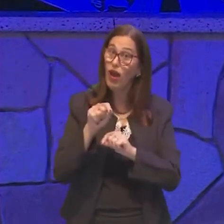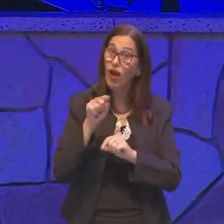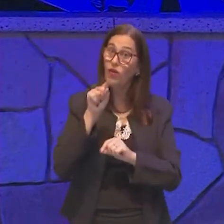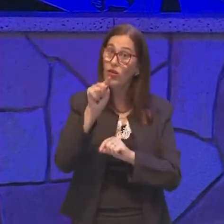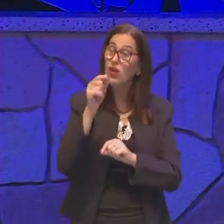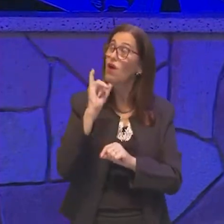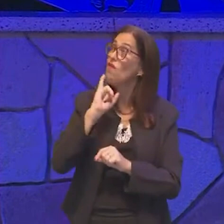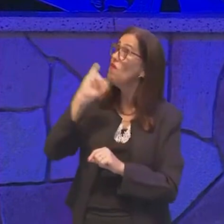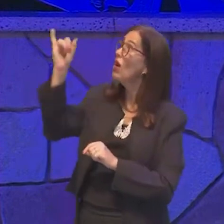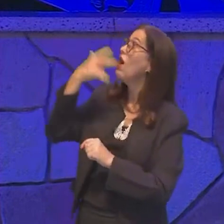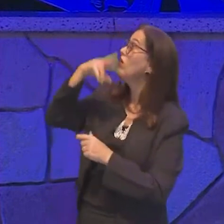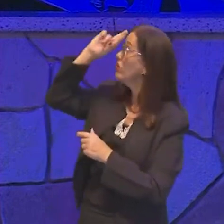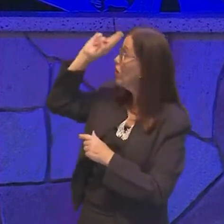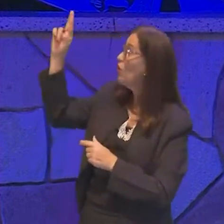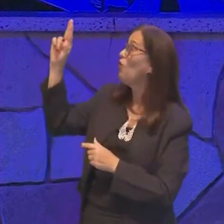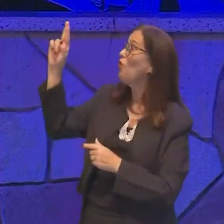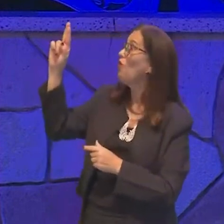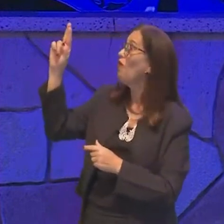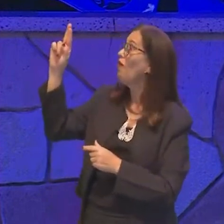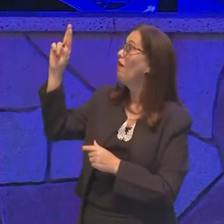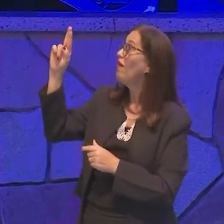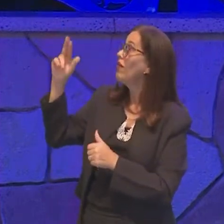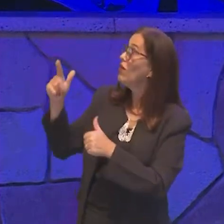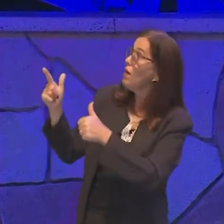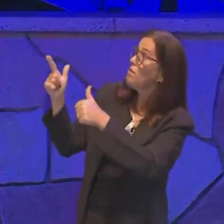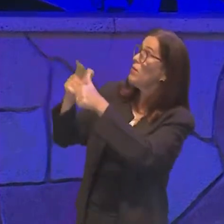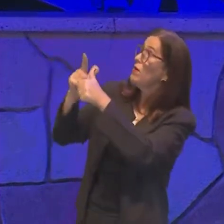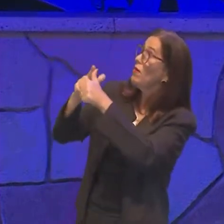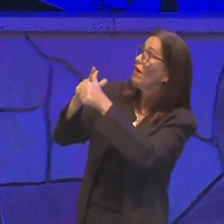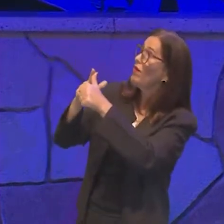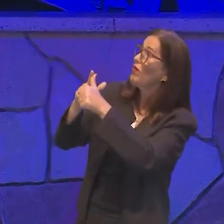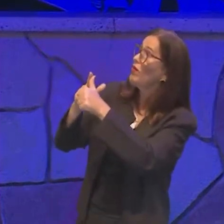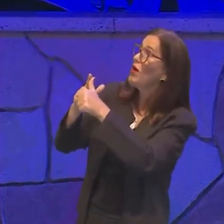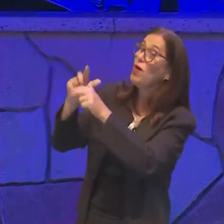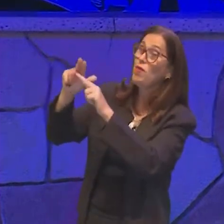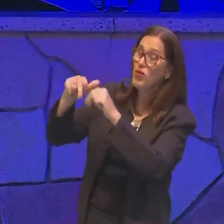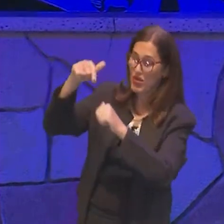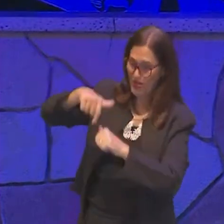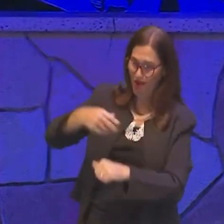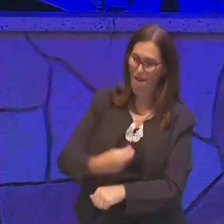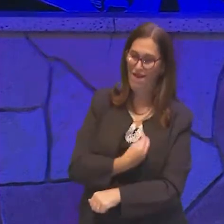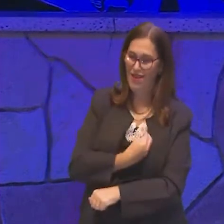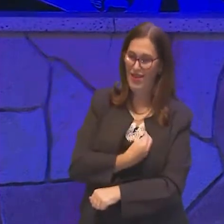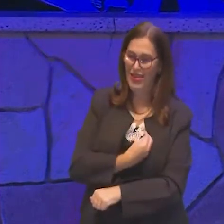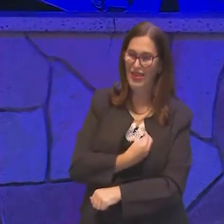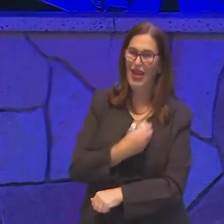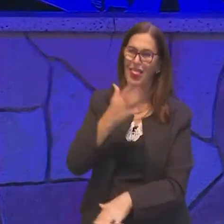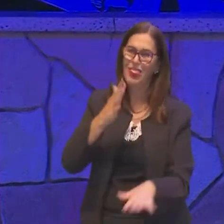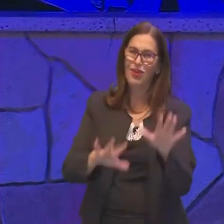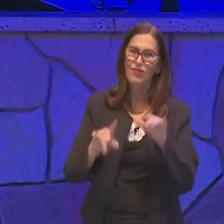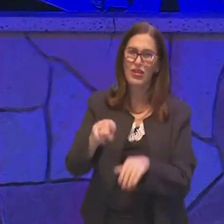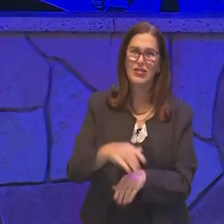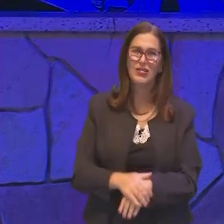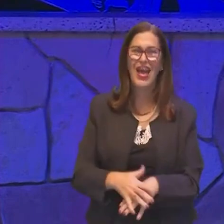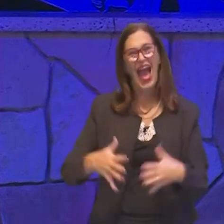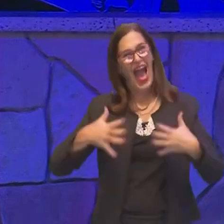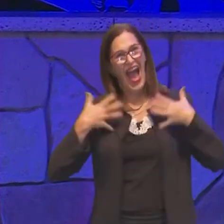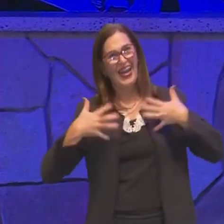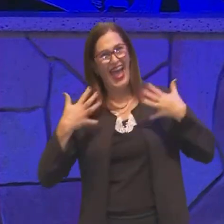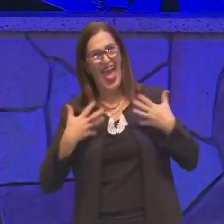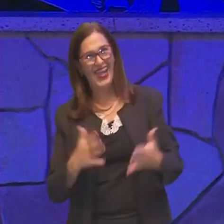dizer ao Senhor que você prioriza, e por isso você está aqui. Talvez você esteja aqui muito alegre.